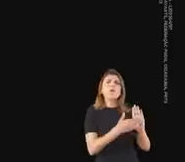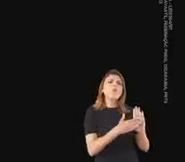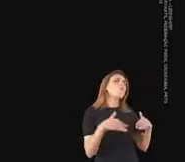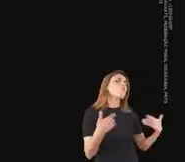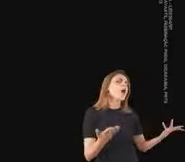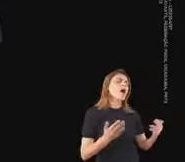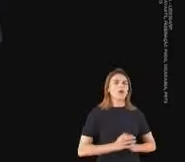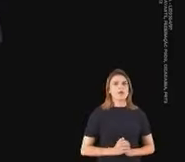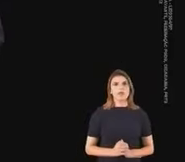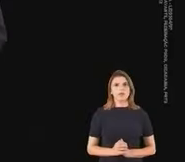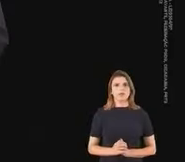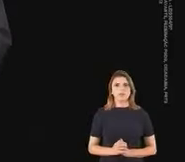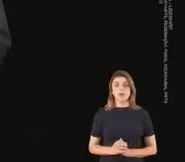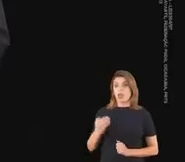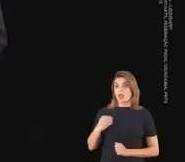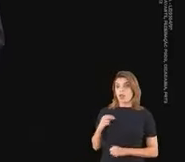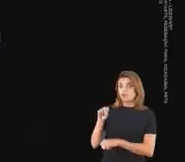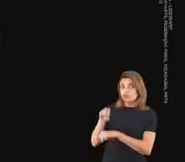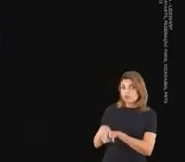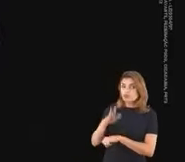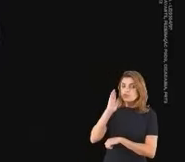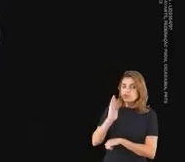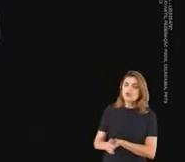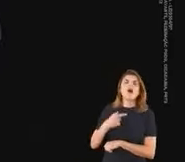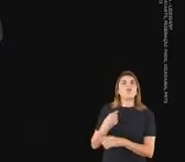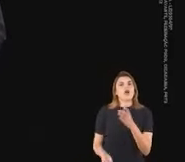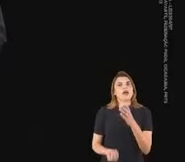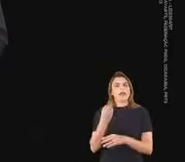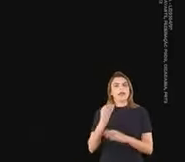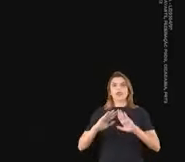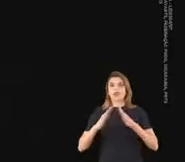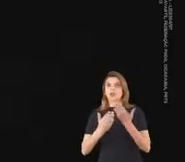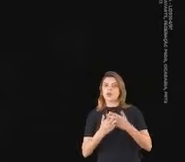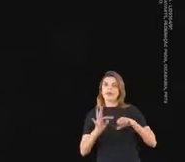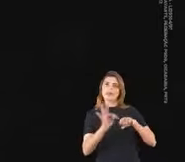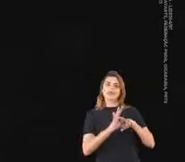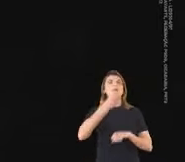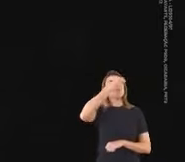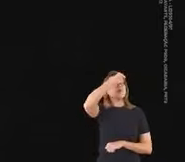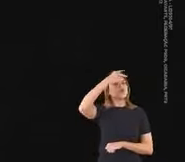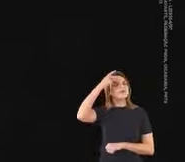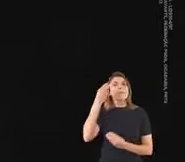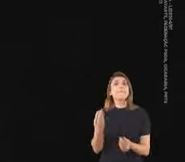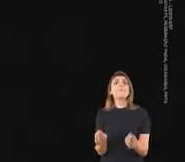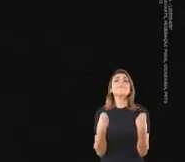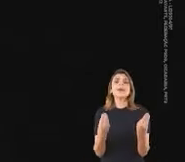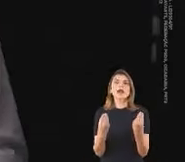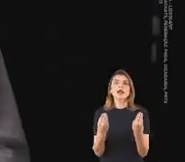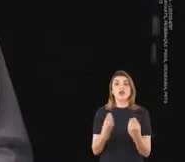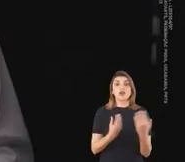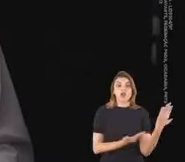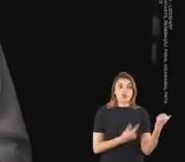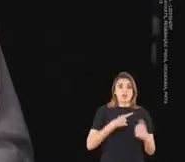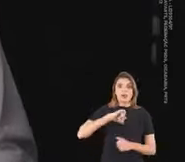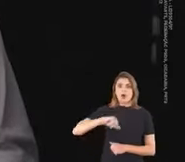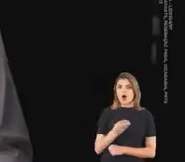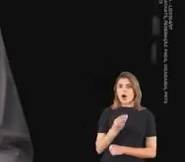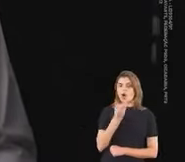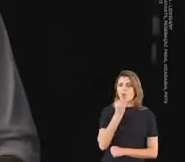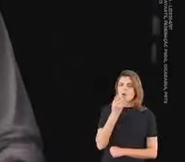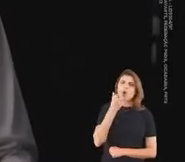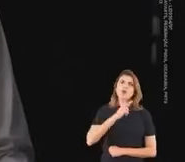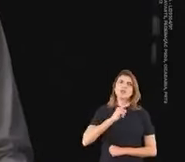proposta para isso? Logo no início do meu mandato, eu vou criar as escolas técnicas municipais para dar oportunidade aos jovens da nossa